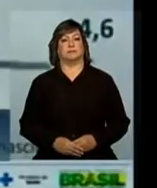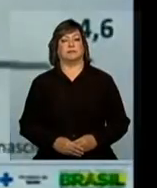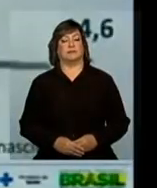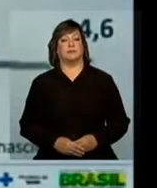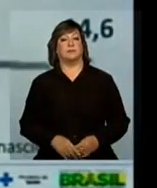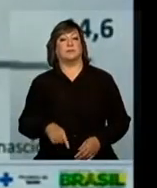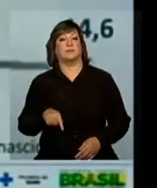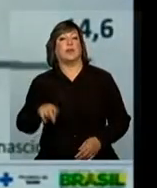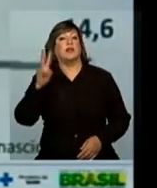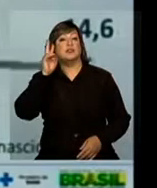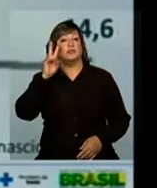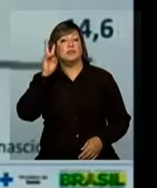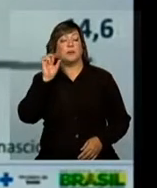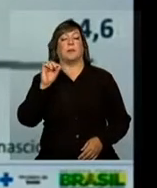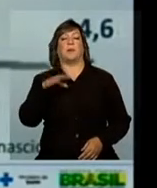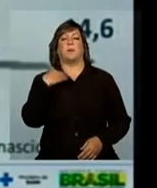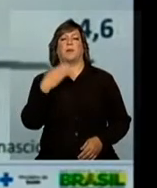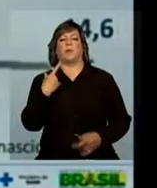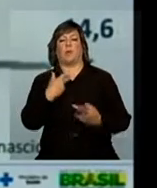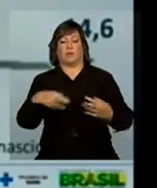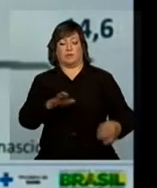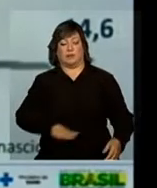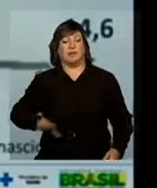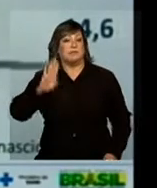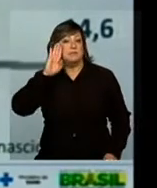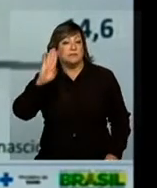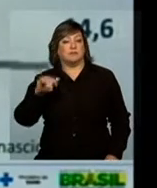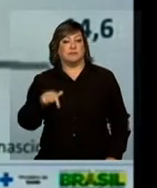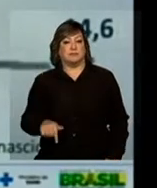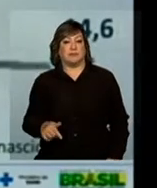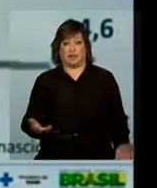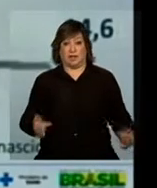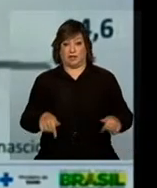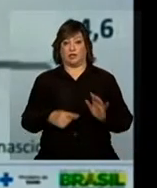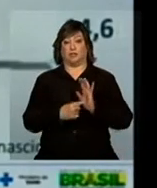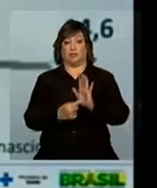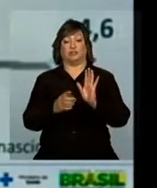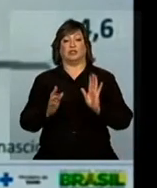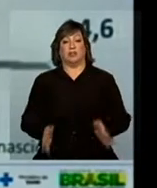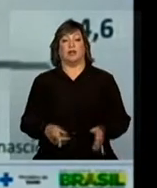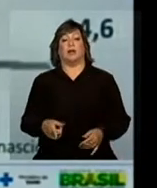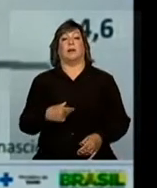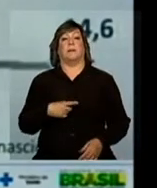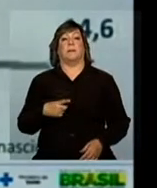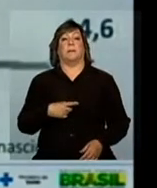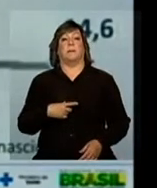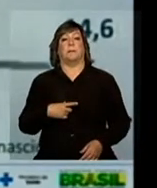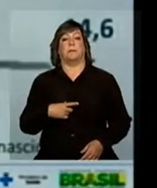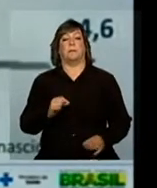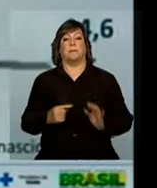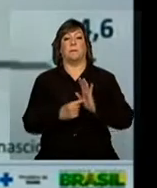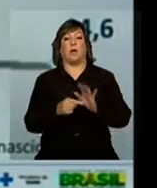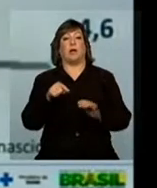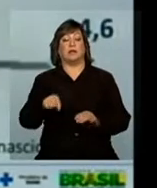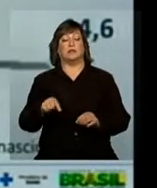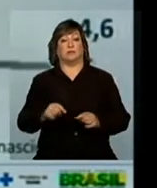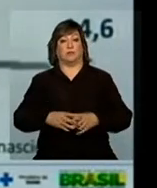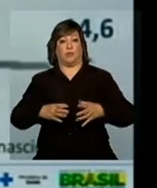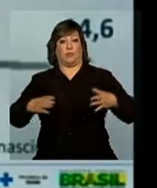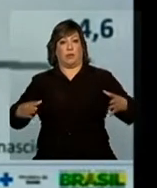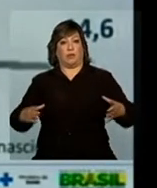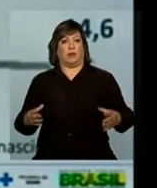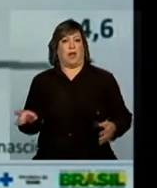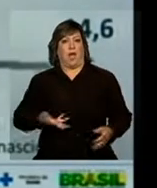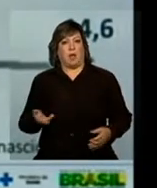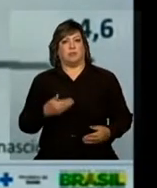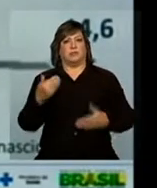A questão da mortalidade infantil em especial, né, como aqui já foi apresentada, mostrando que esse aumento de velocidade vai